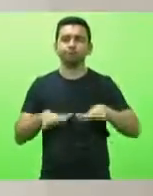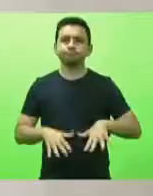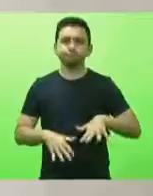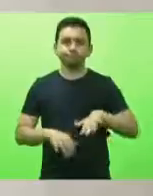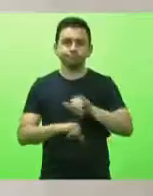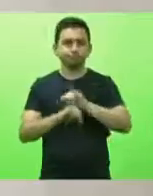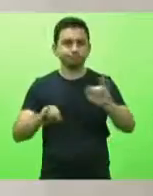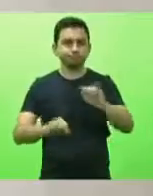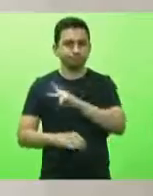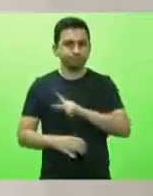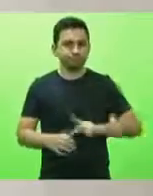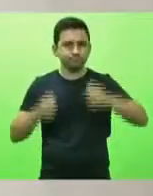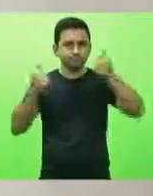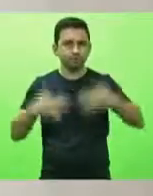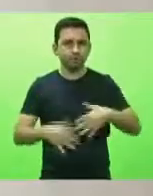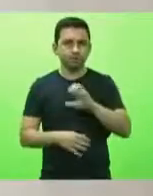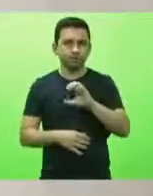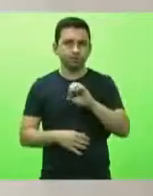do ato da mesa